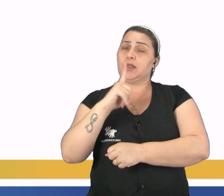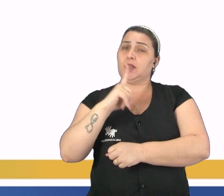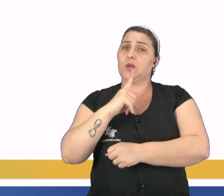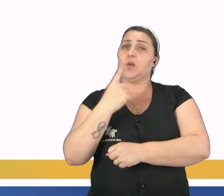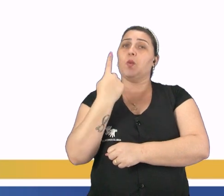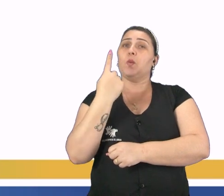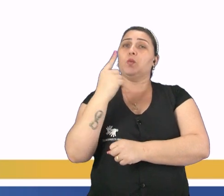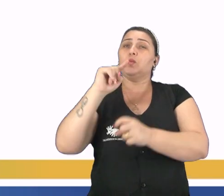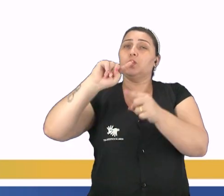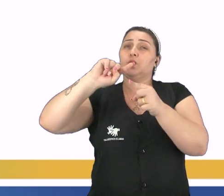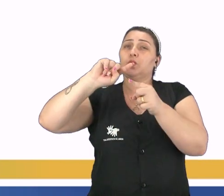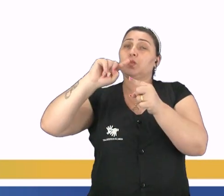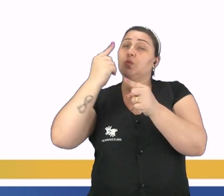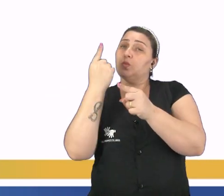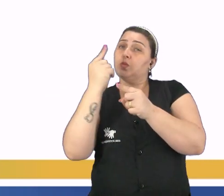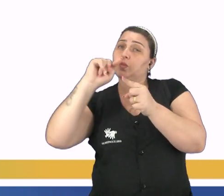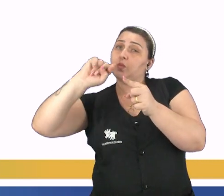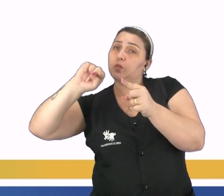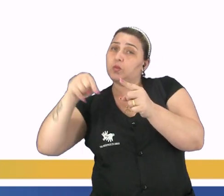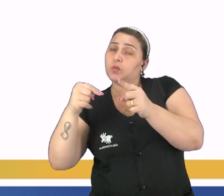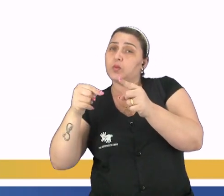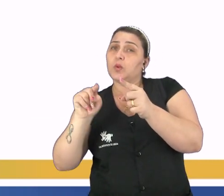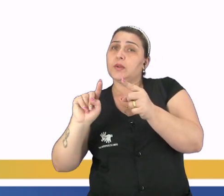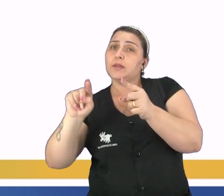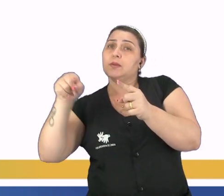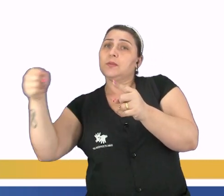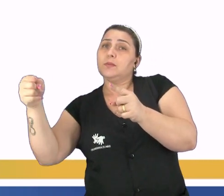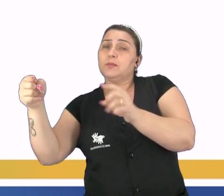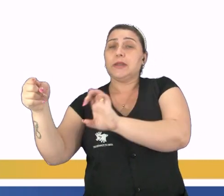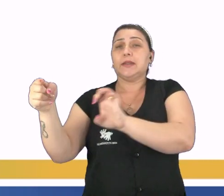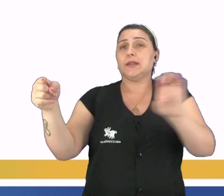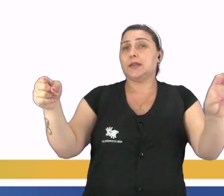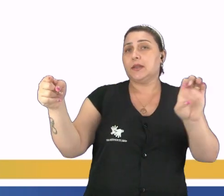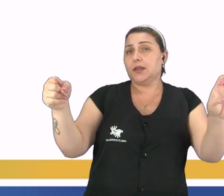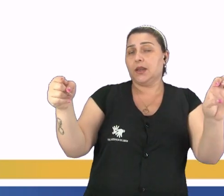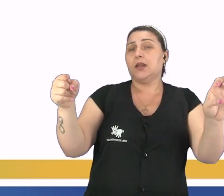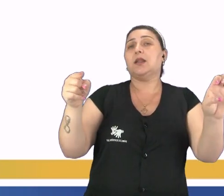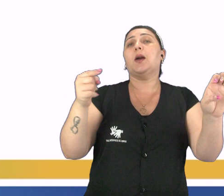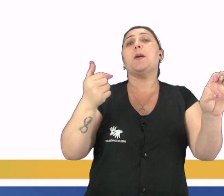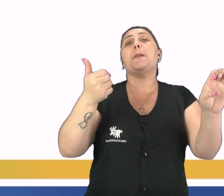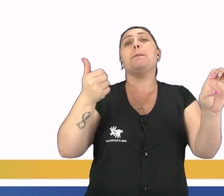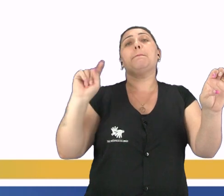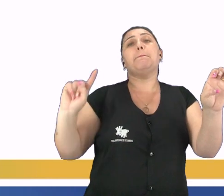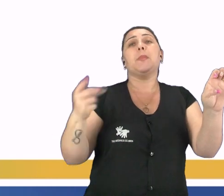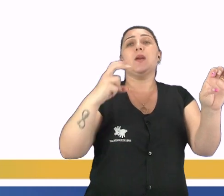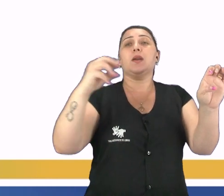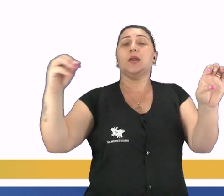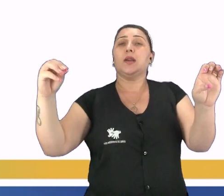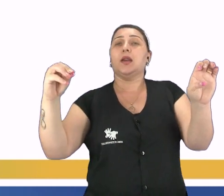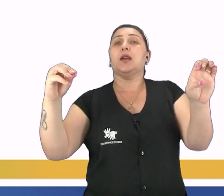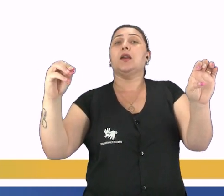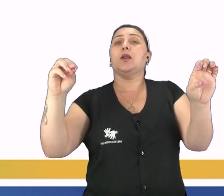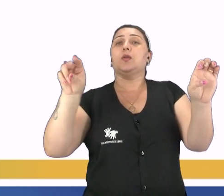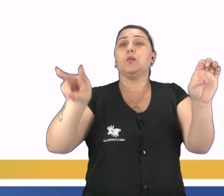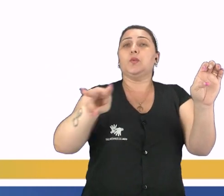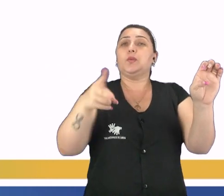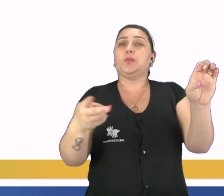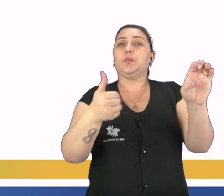andar uma casinha, né? Minha vírgula ali, uma casinha para a esquerda. Então, que era 1.500, vira 150.